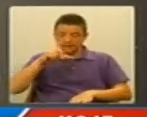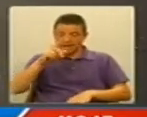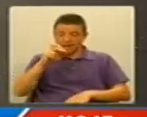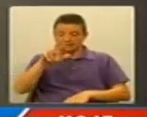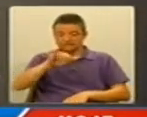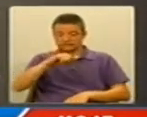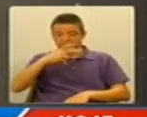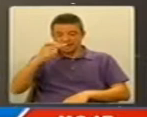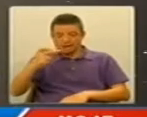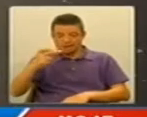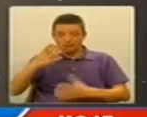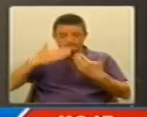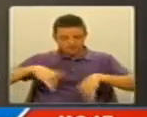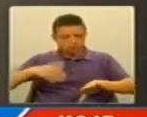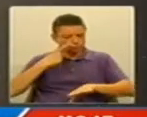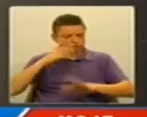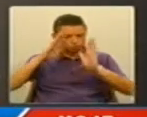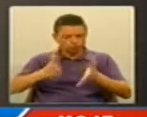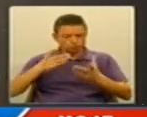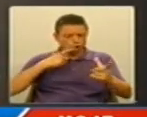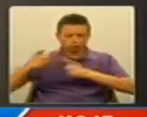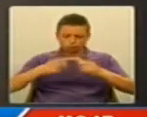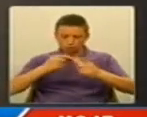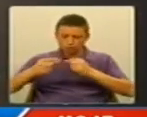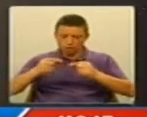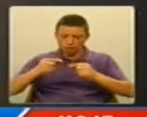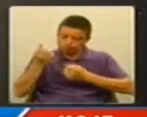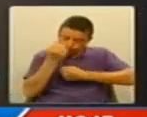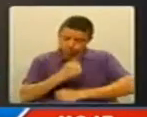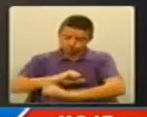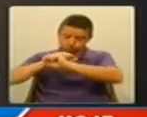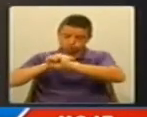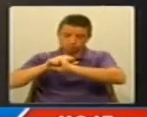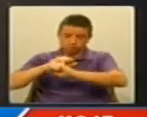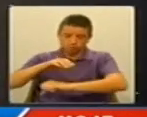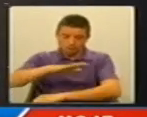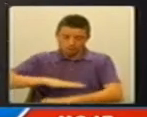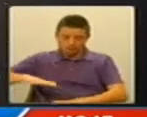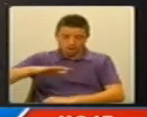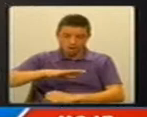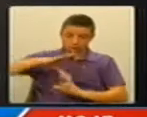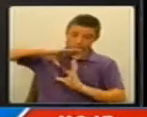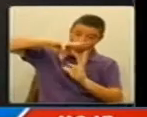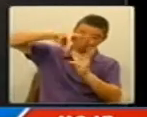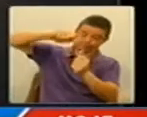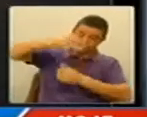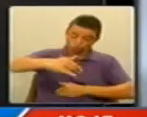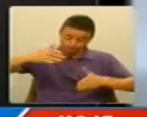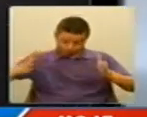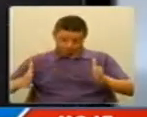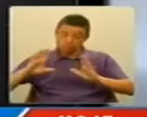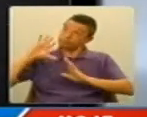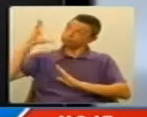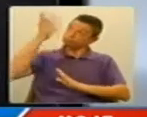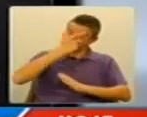já conhecíamos também estrelas que individualmente portaram-se mal e foram expulsos das suas próprias galáxias. Bom, o que aconteceu, e uma das notícias